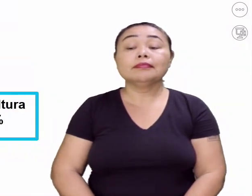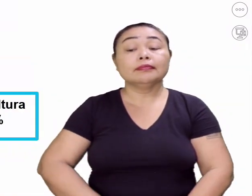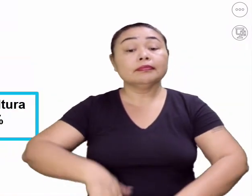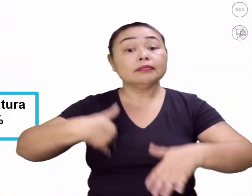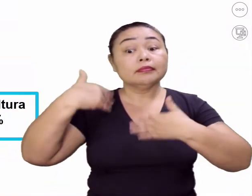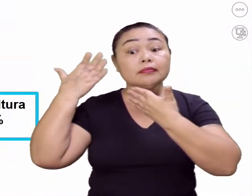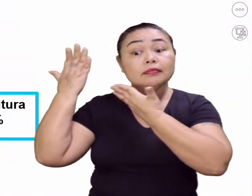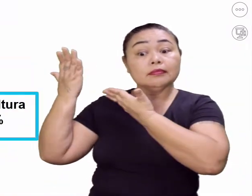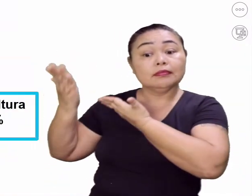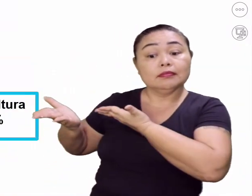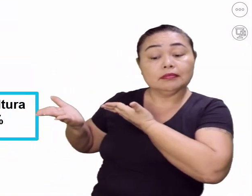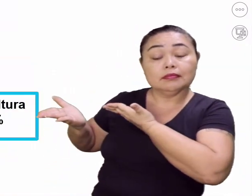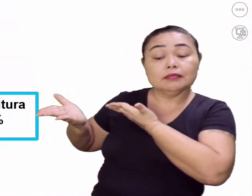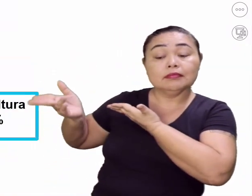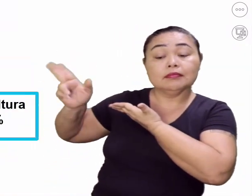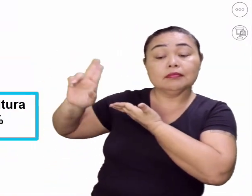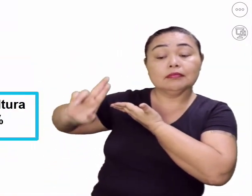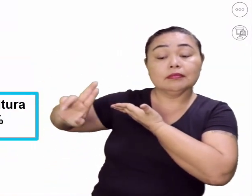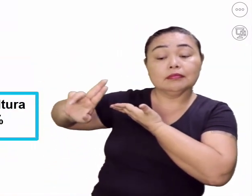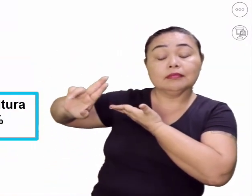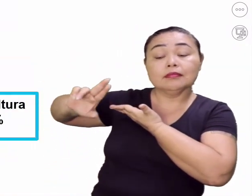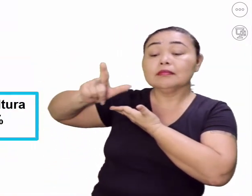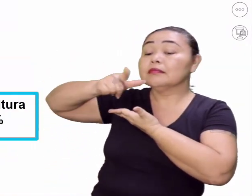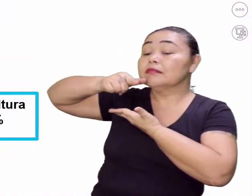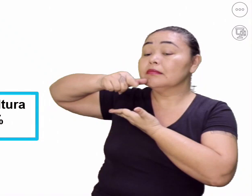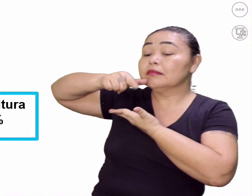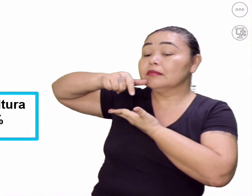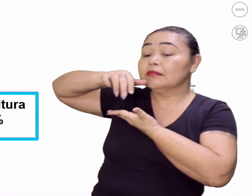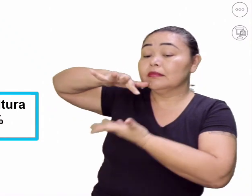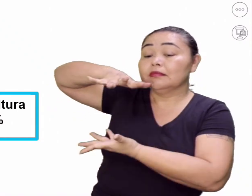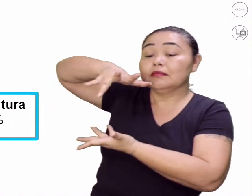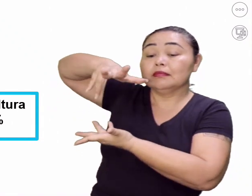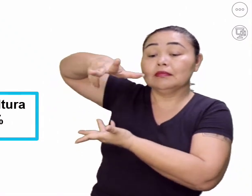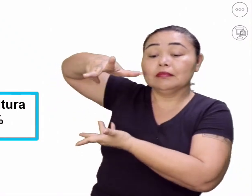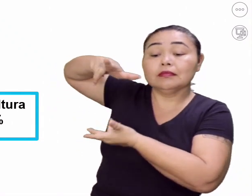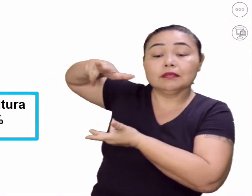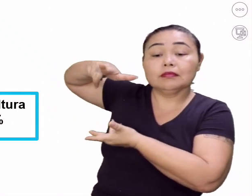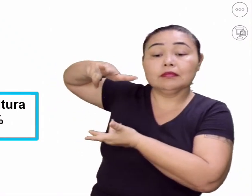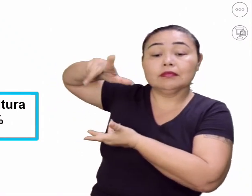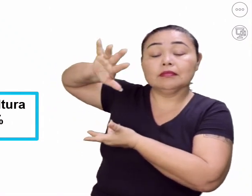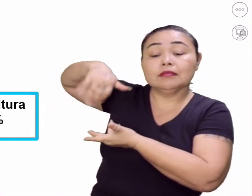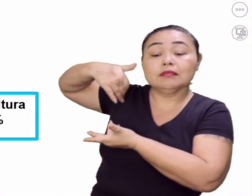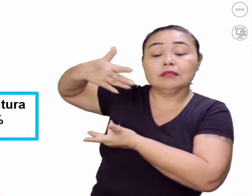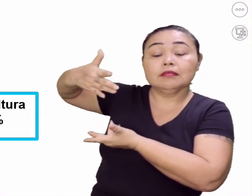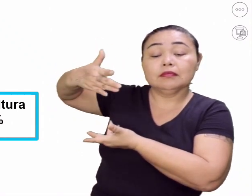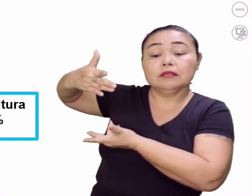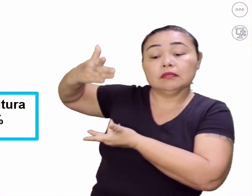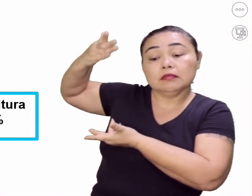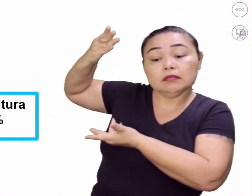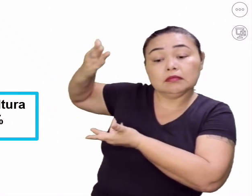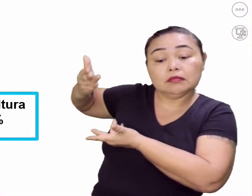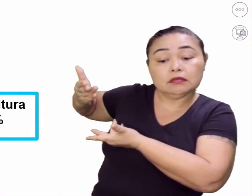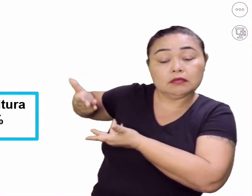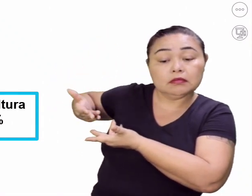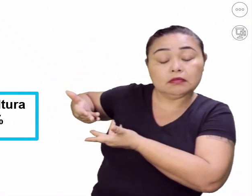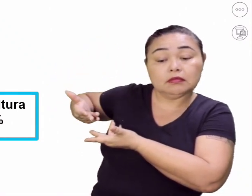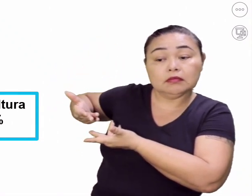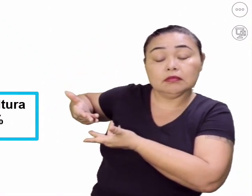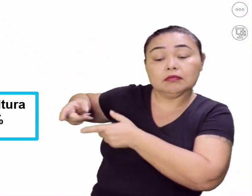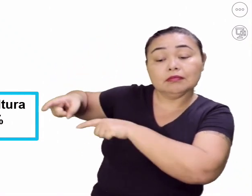Beleza, olha só, consumo da água no mundo. Então, galera, olha só,